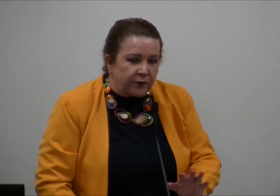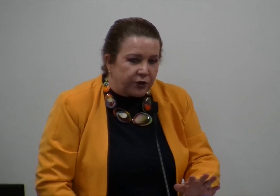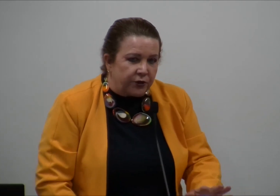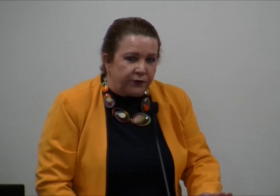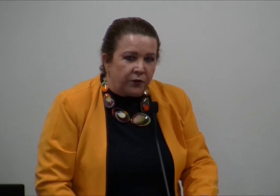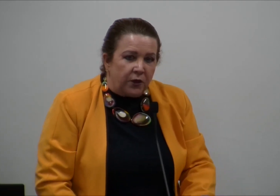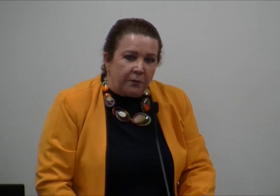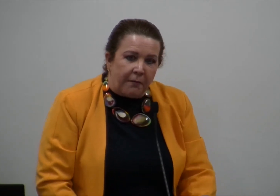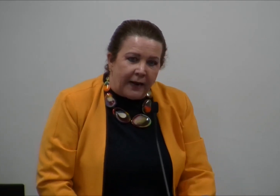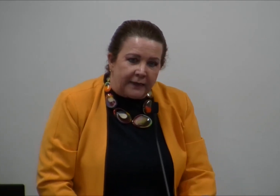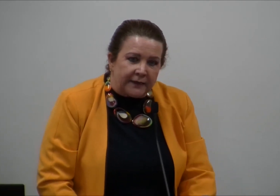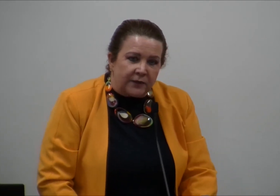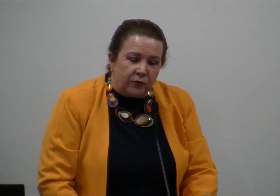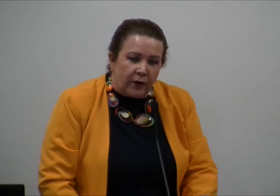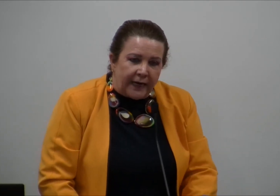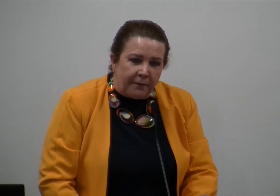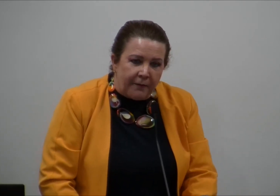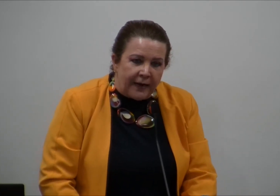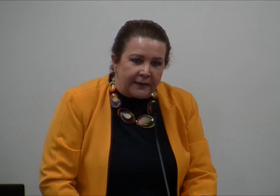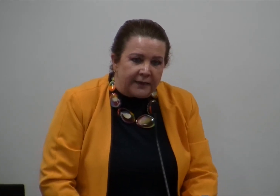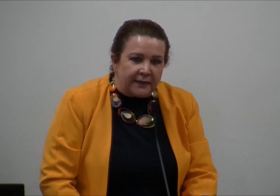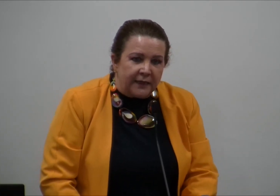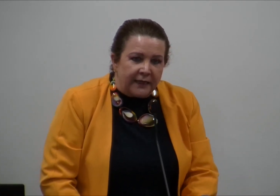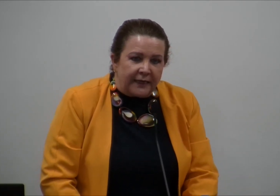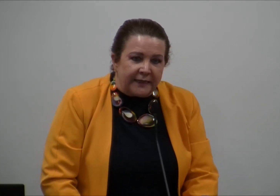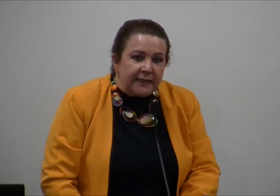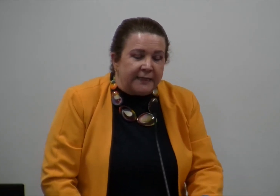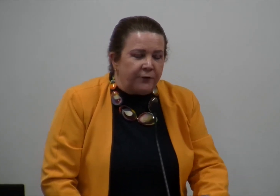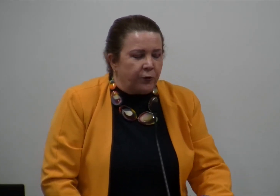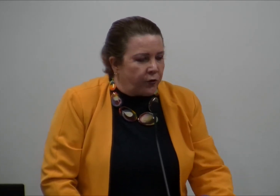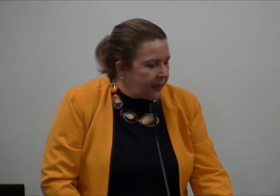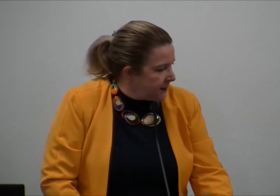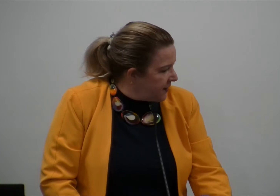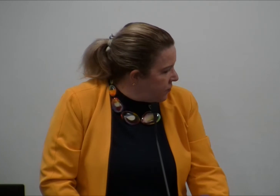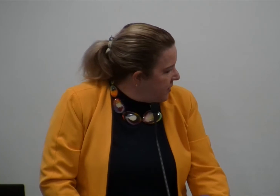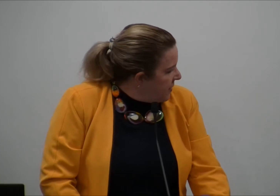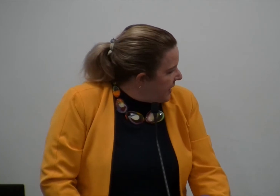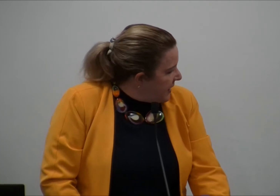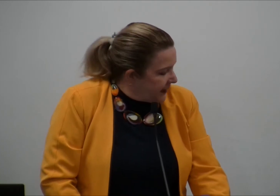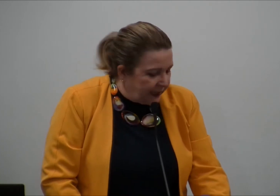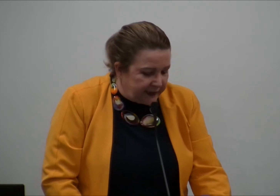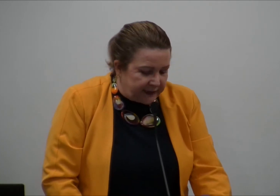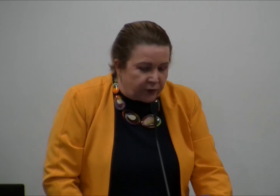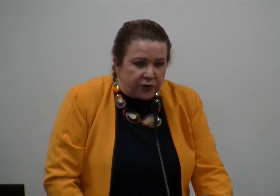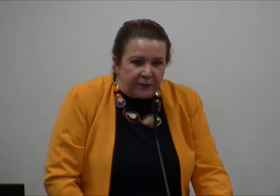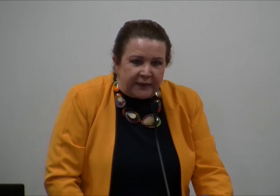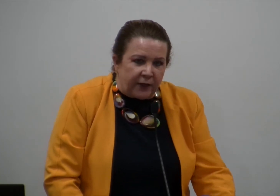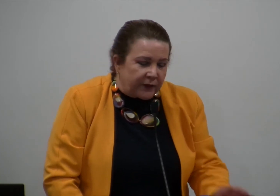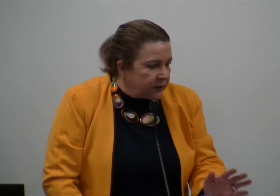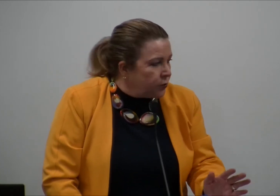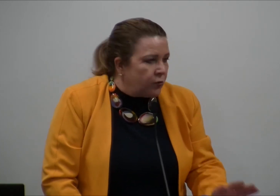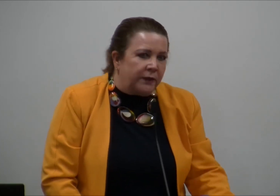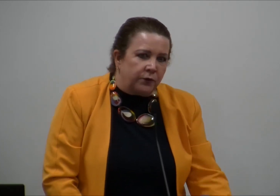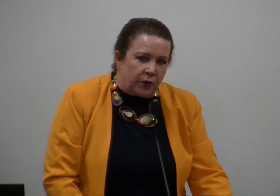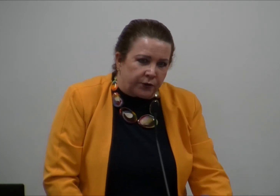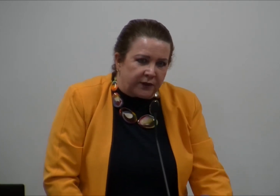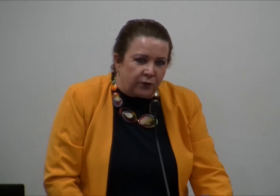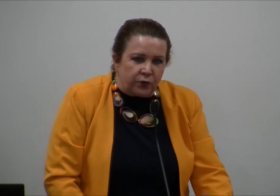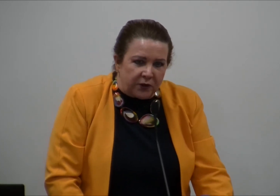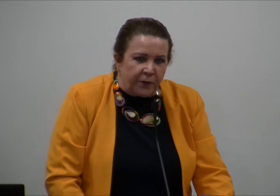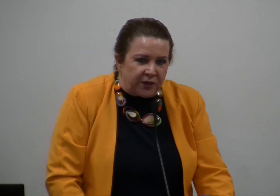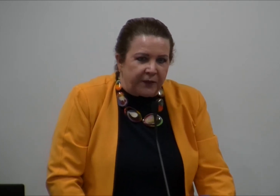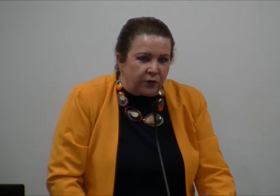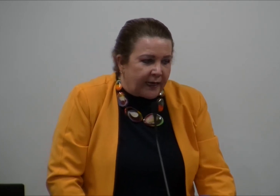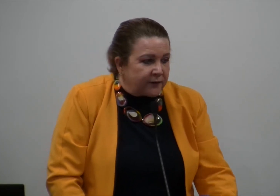do Executivo um olhar mais sensível com relação àquela questão do cemitério. Tanto um quanto o outro